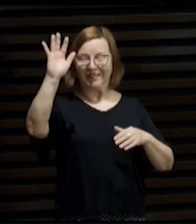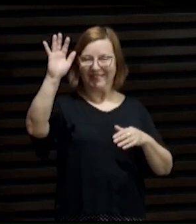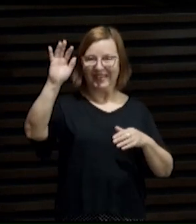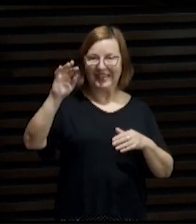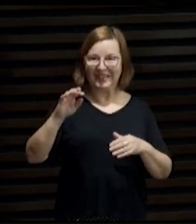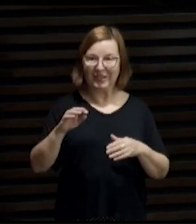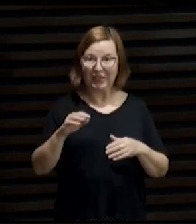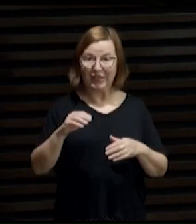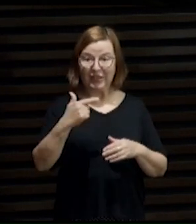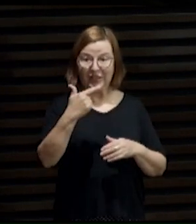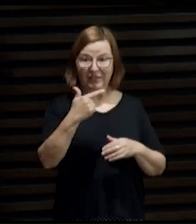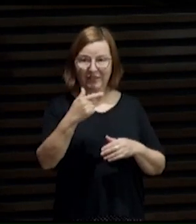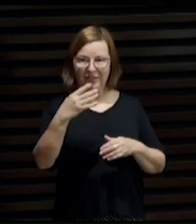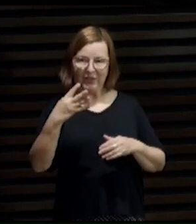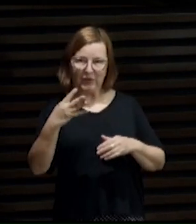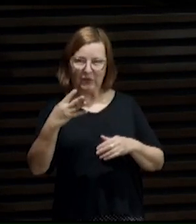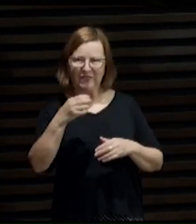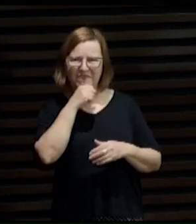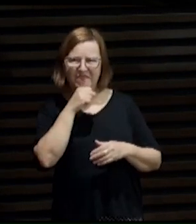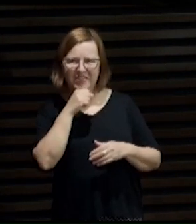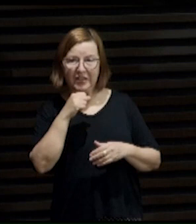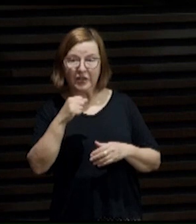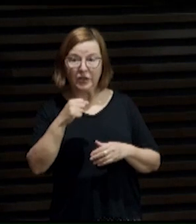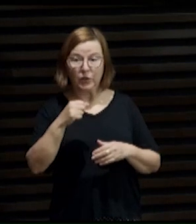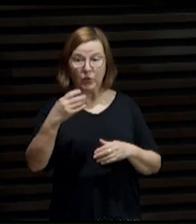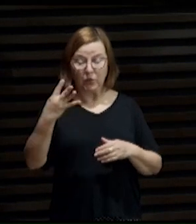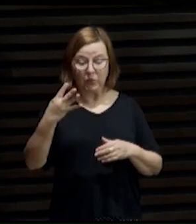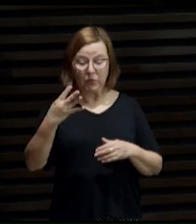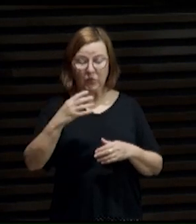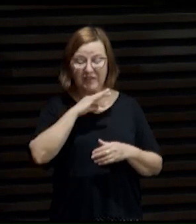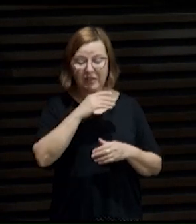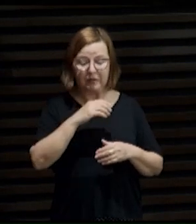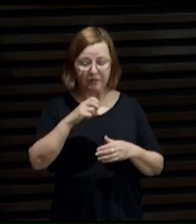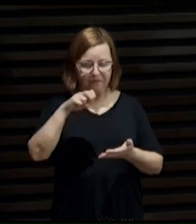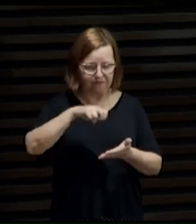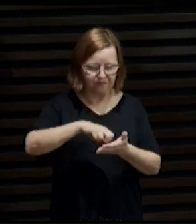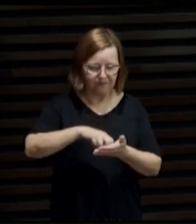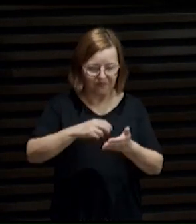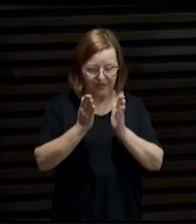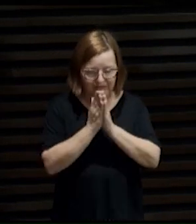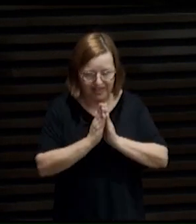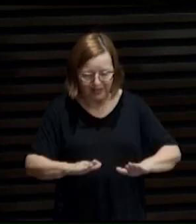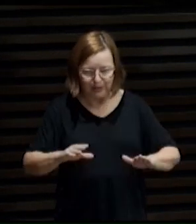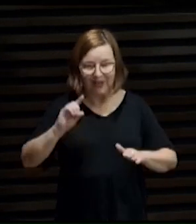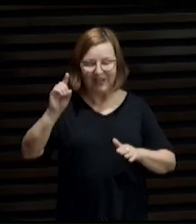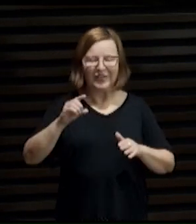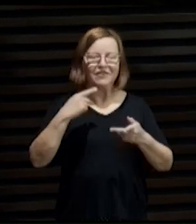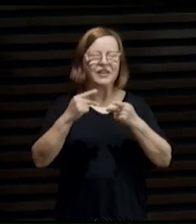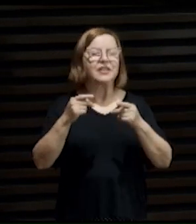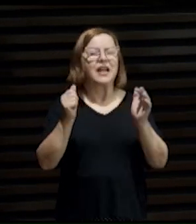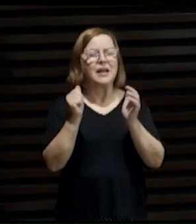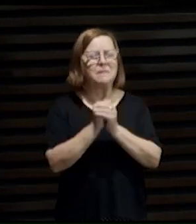os 24 anciãos e os 4 animais prostraram-se e adoraram a Deus que estava assentado no trono, dizendo, Amém,